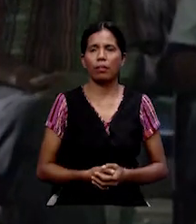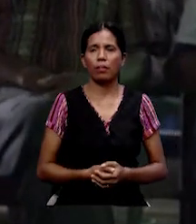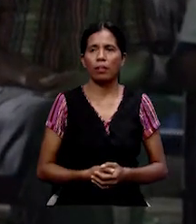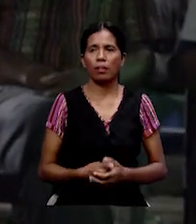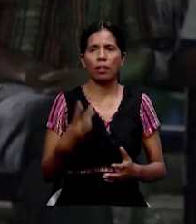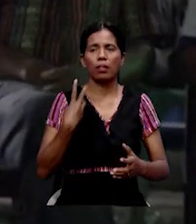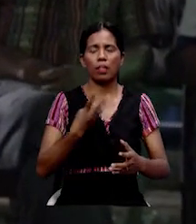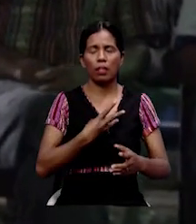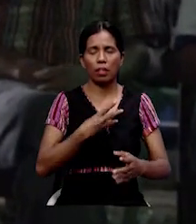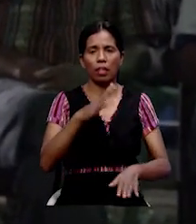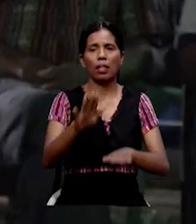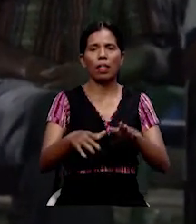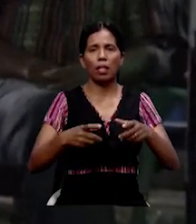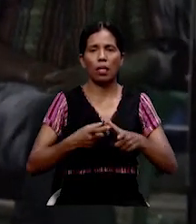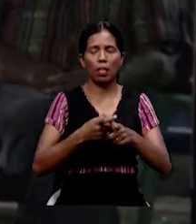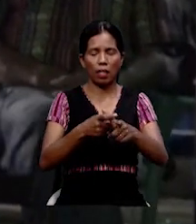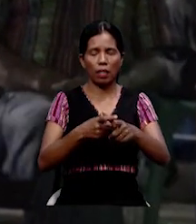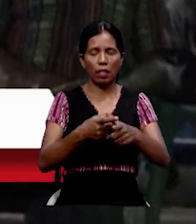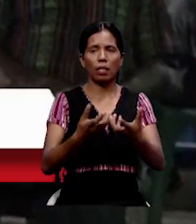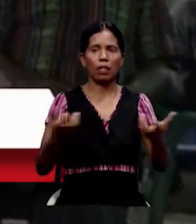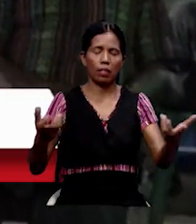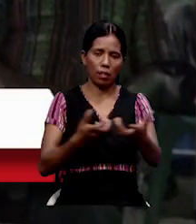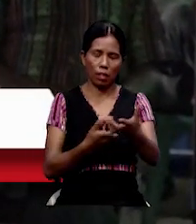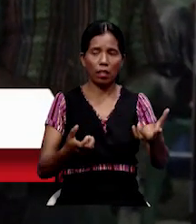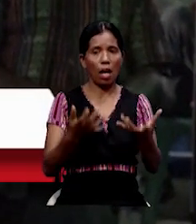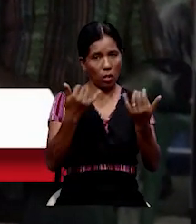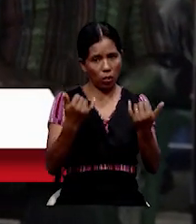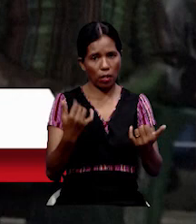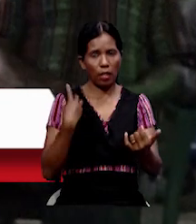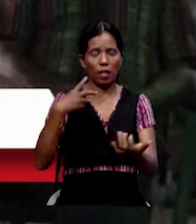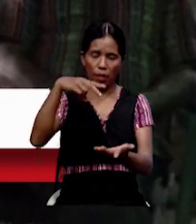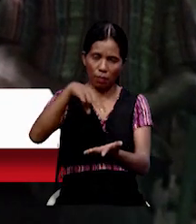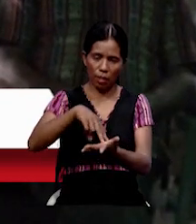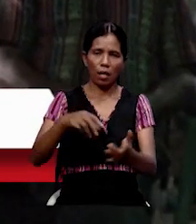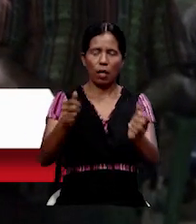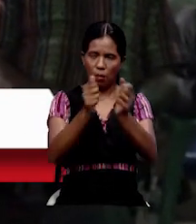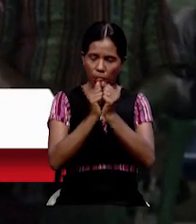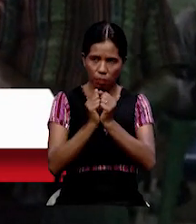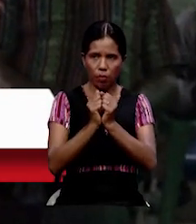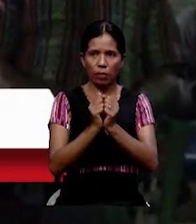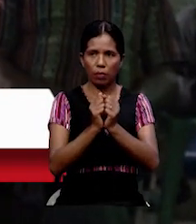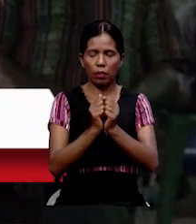Halai na makari nebe agora hayune hamri kida fale kida fale mai